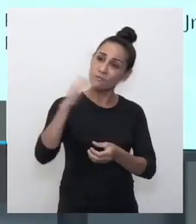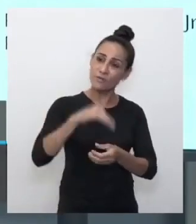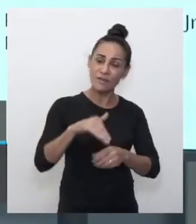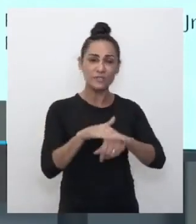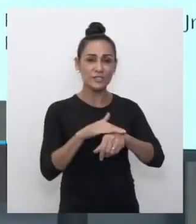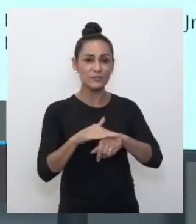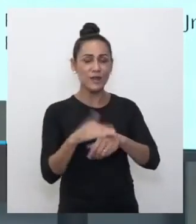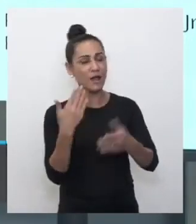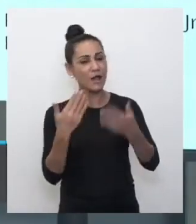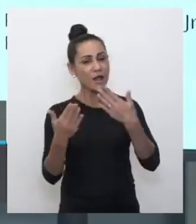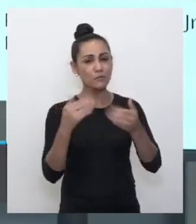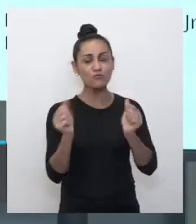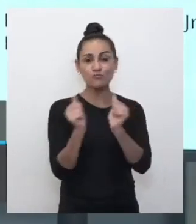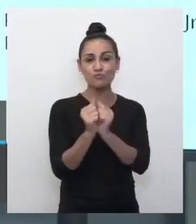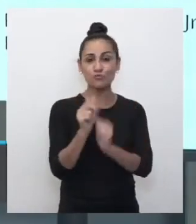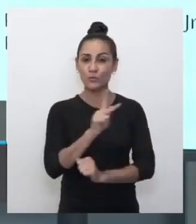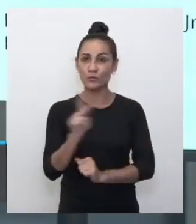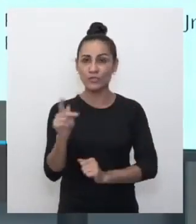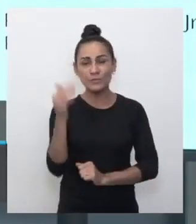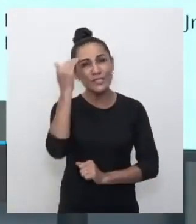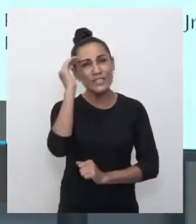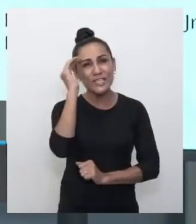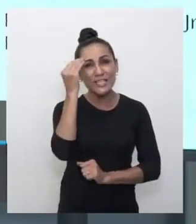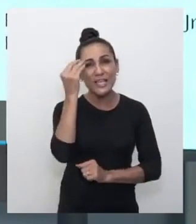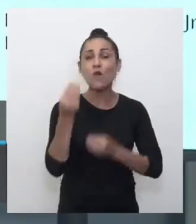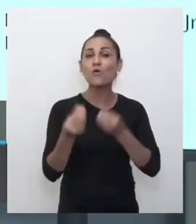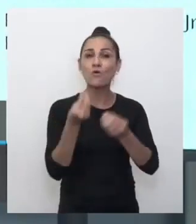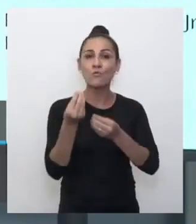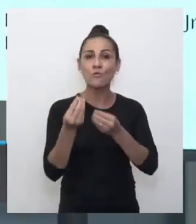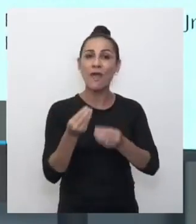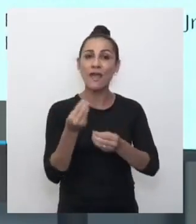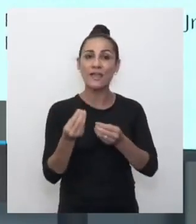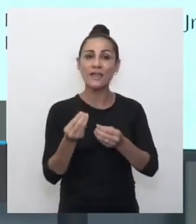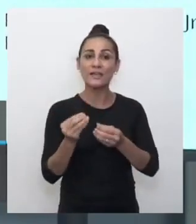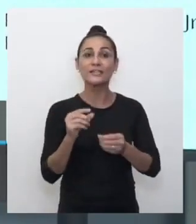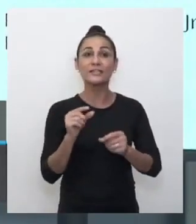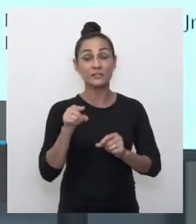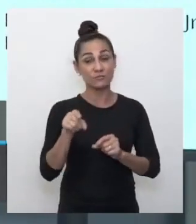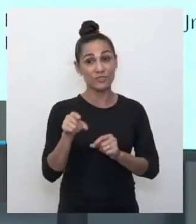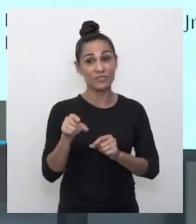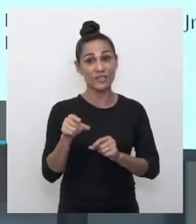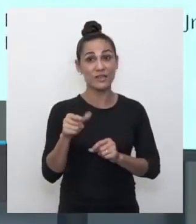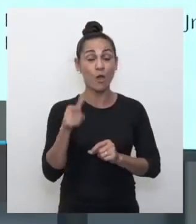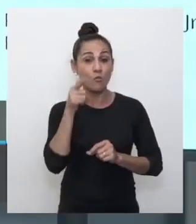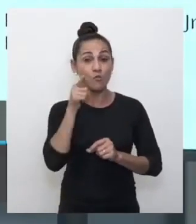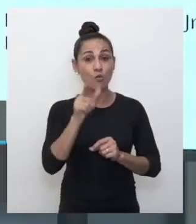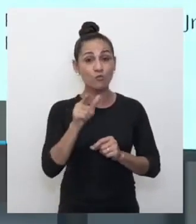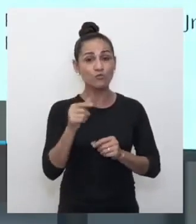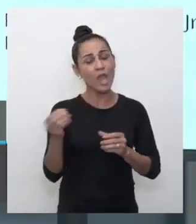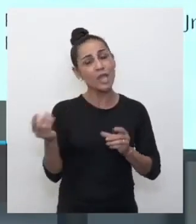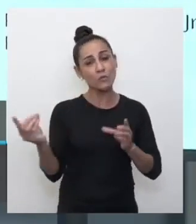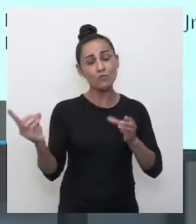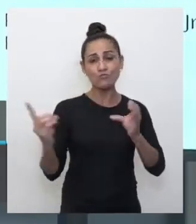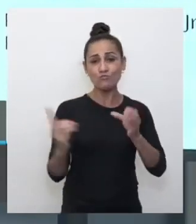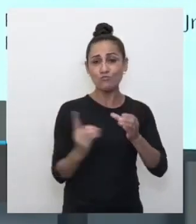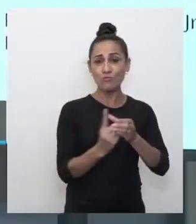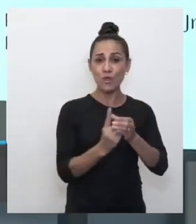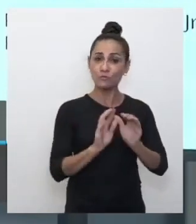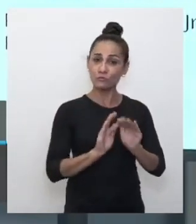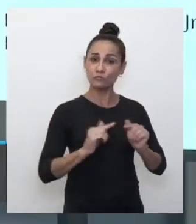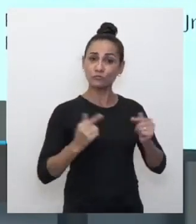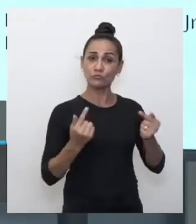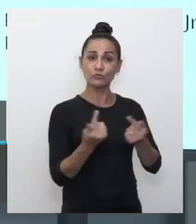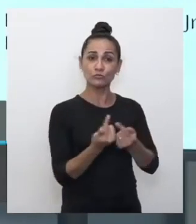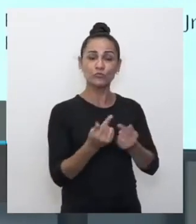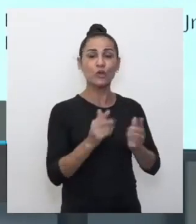conversa com as professoras para poder entender direito como é que funciona e quem sabe você se torna aí parte, né, um membro do Grêmio